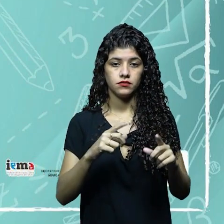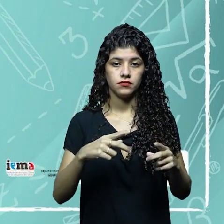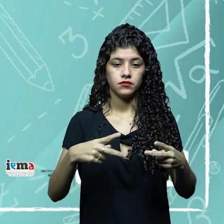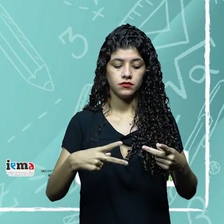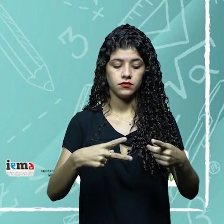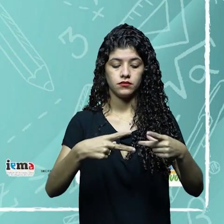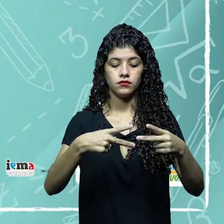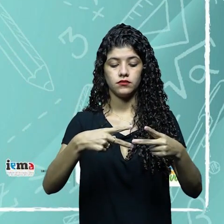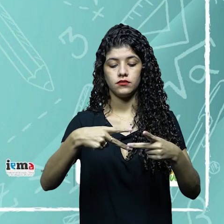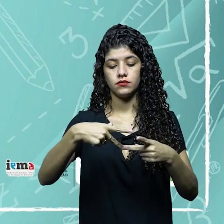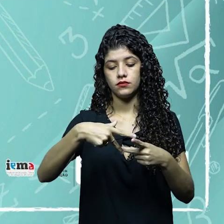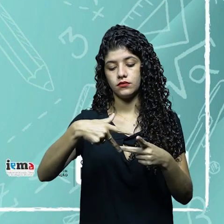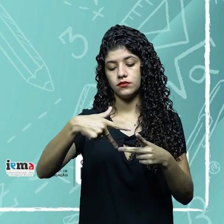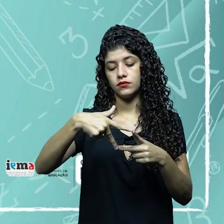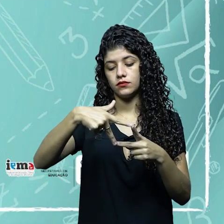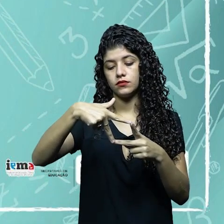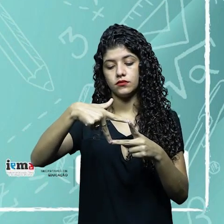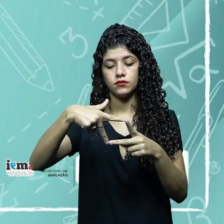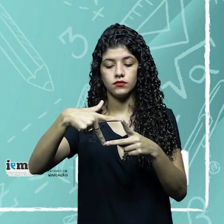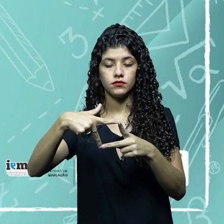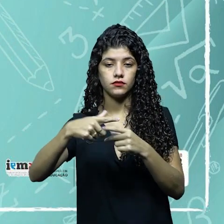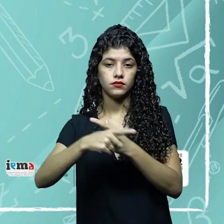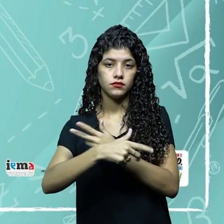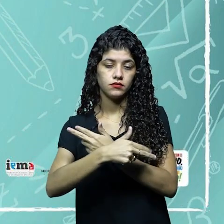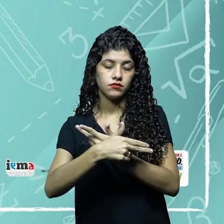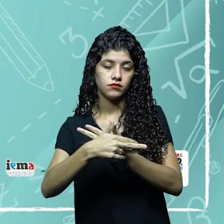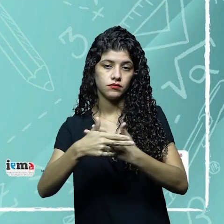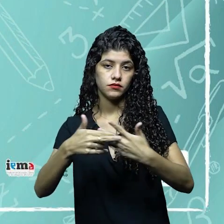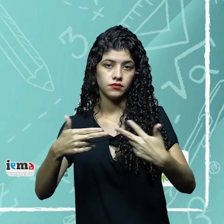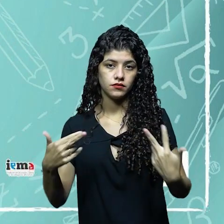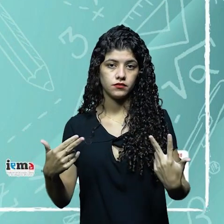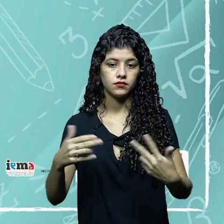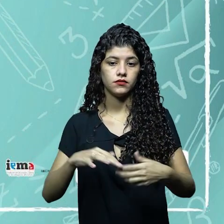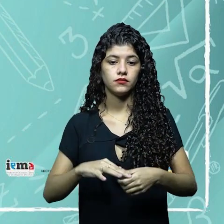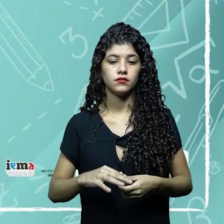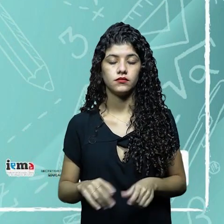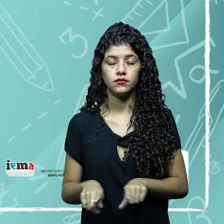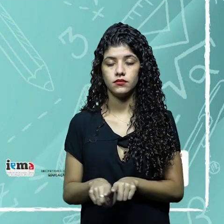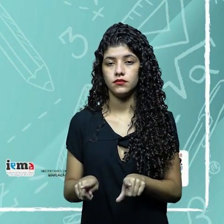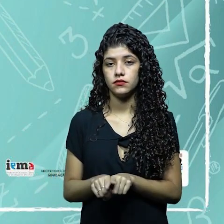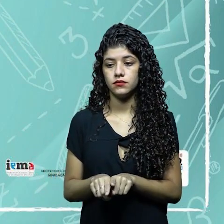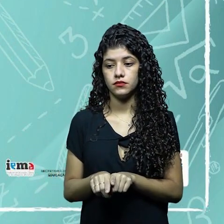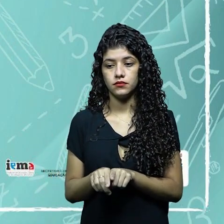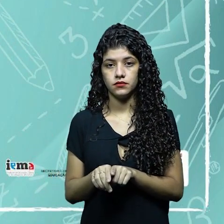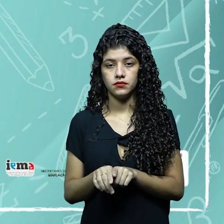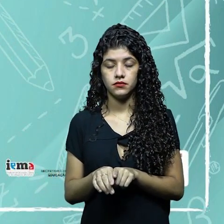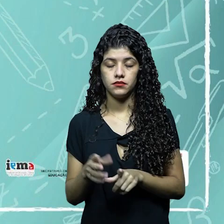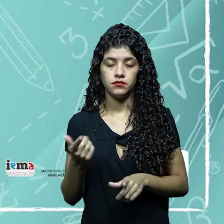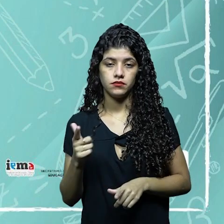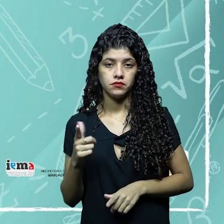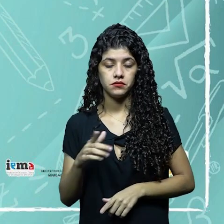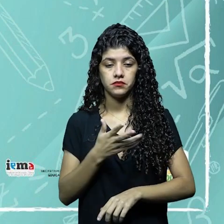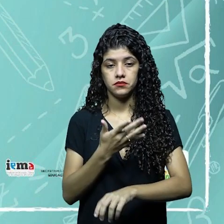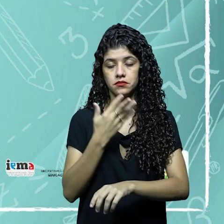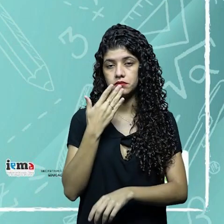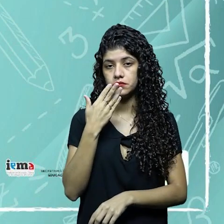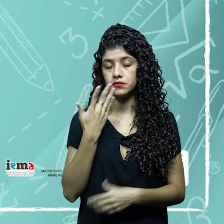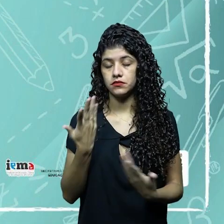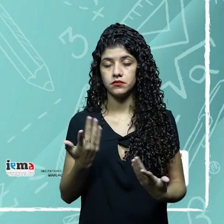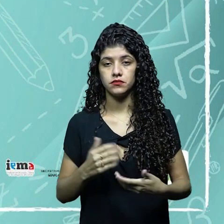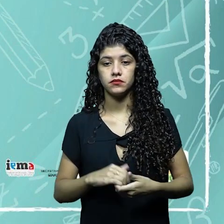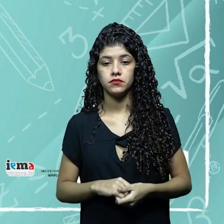quadrados, retângulos, tem uma infinidade de tipos. Tem um preenchimento também sólido,